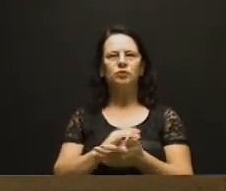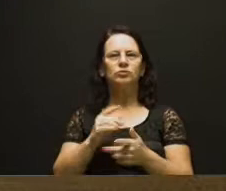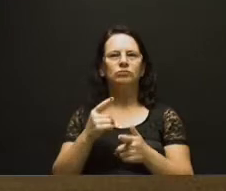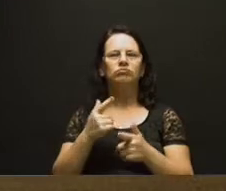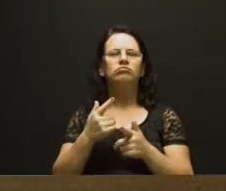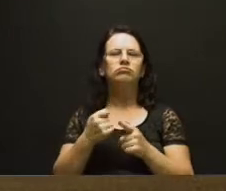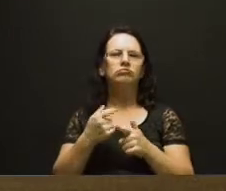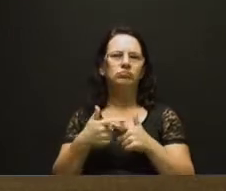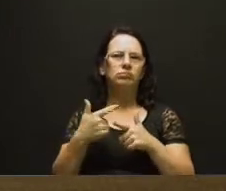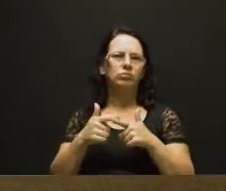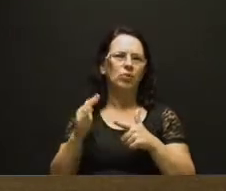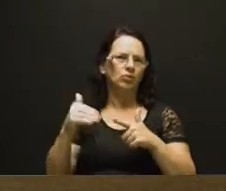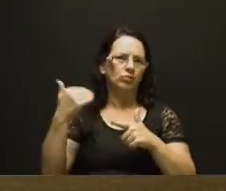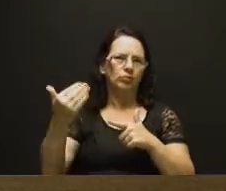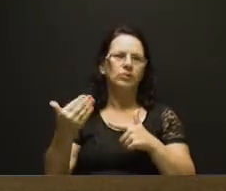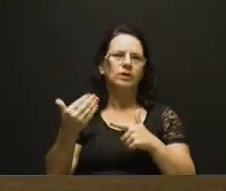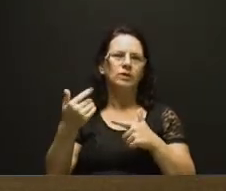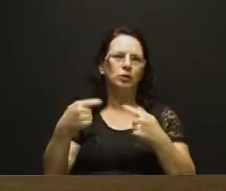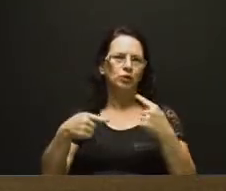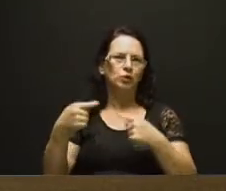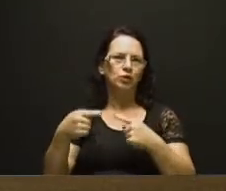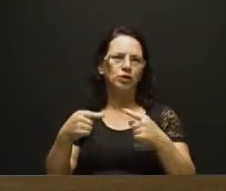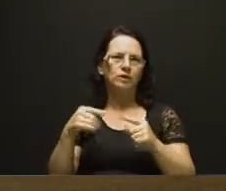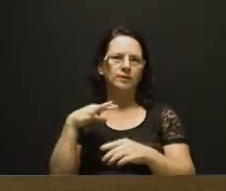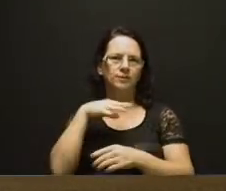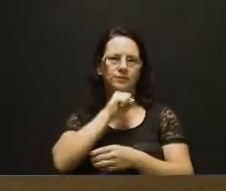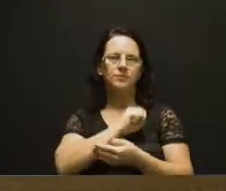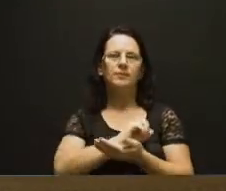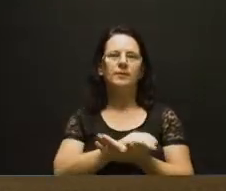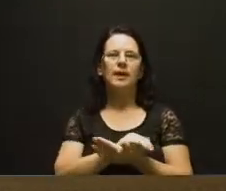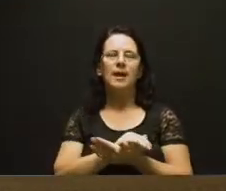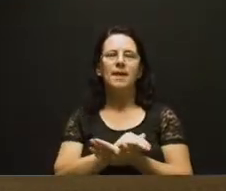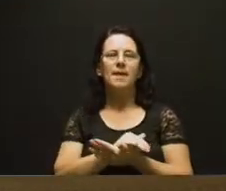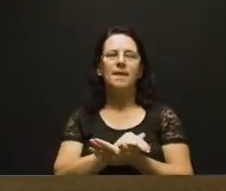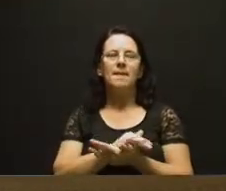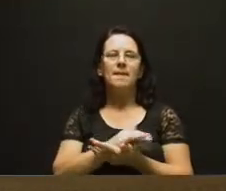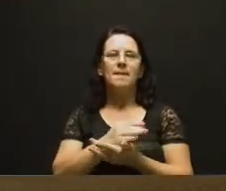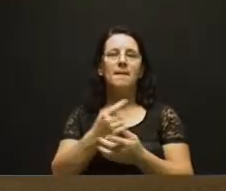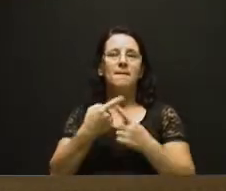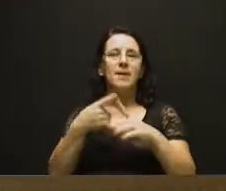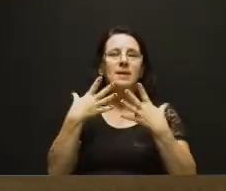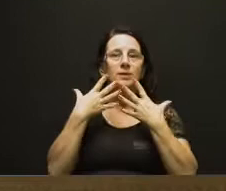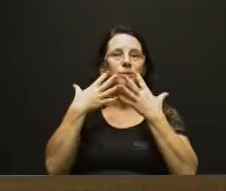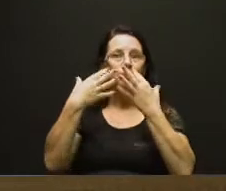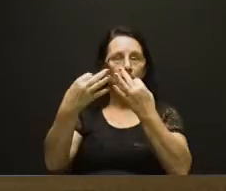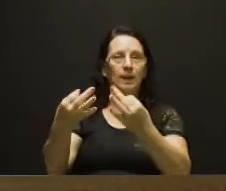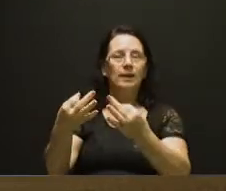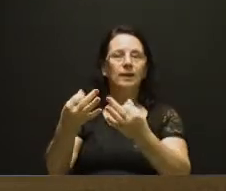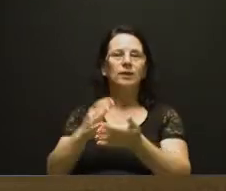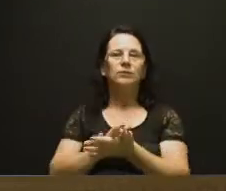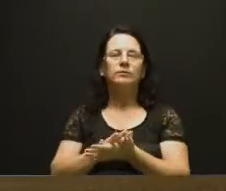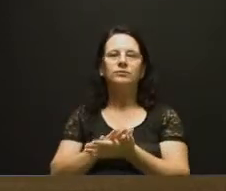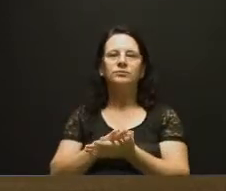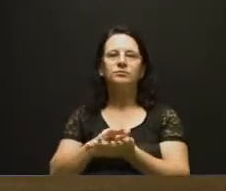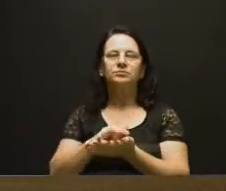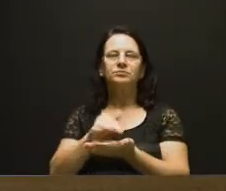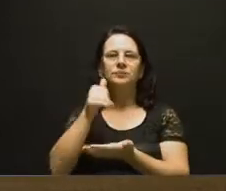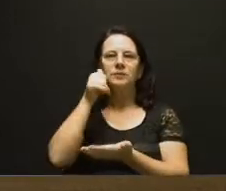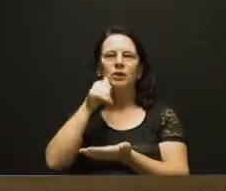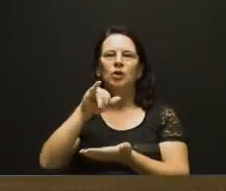discutidas uma esfera menor mas eu acompanhei atentamente né fala da